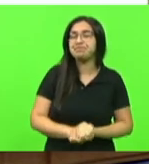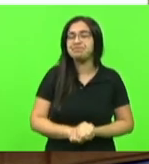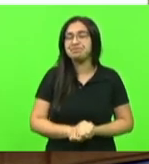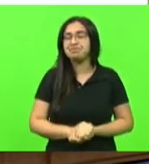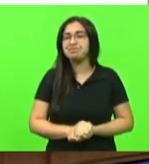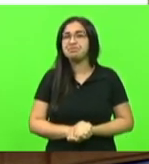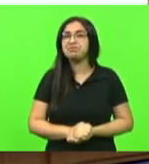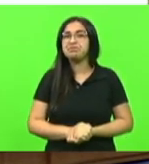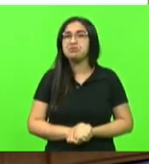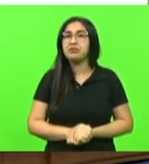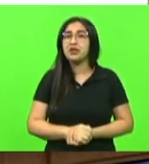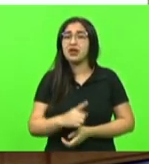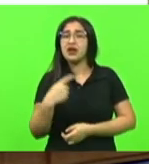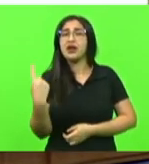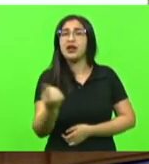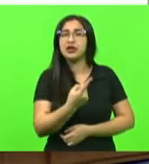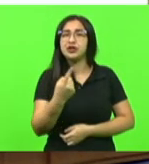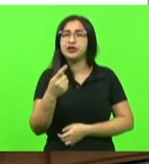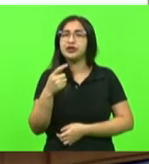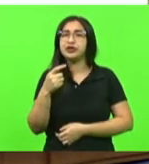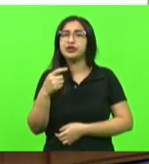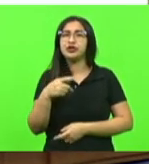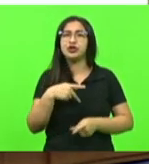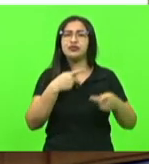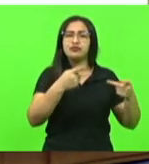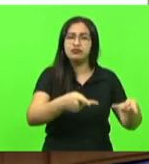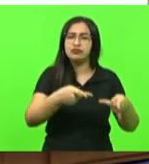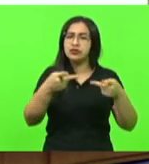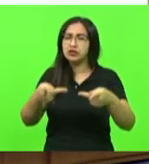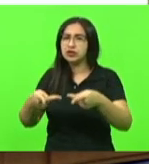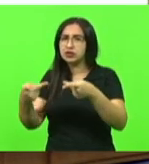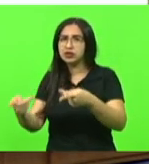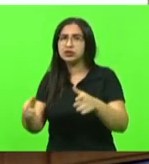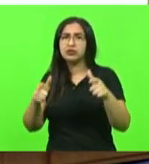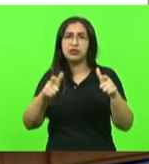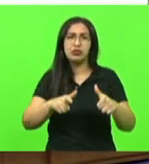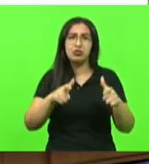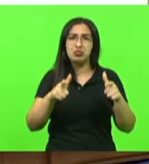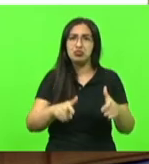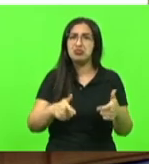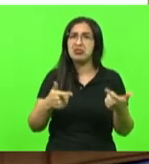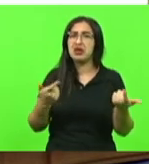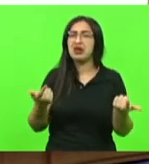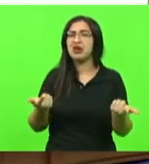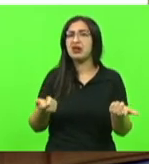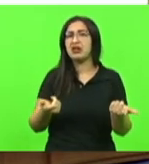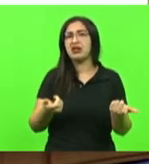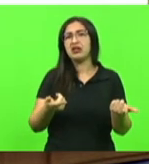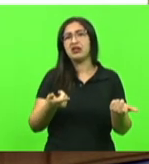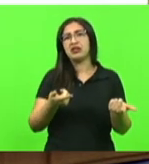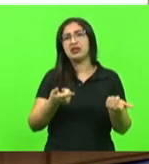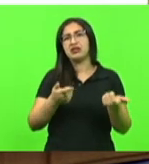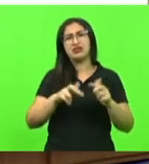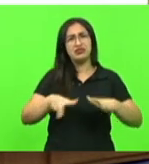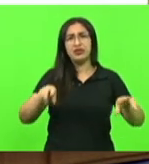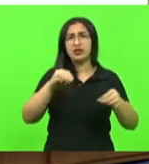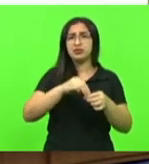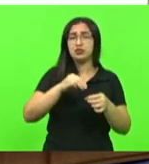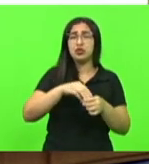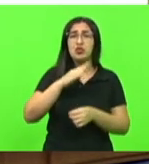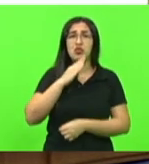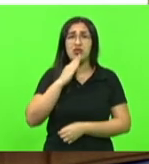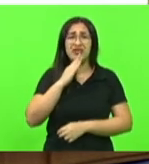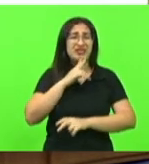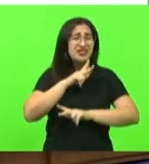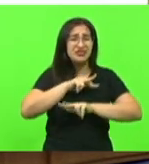tem viajado, não só nas cooperativas, mas estive na terra do deputado Berlanda, e ali eu vi muitos produtores, conheci, um processo